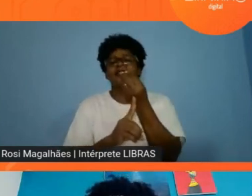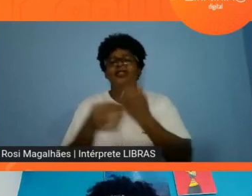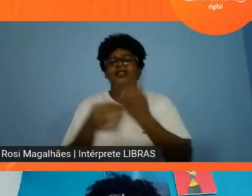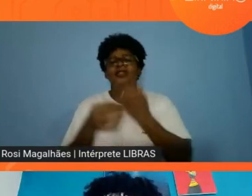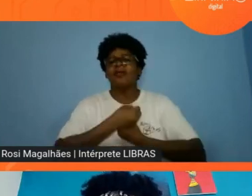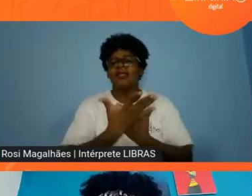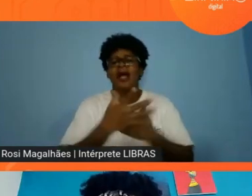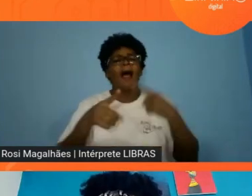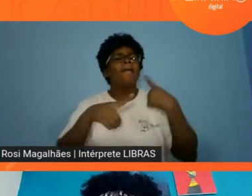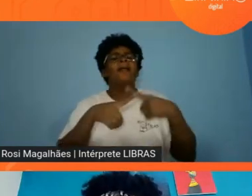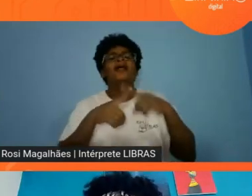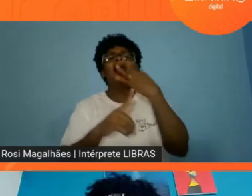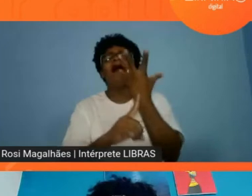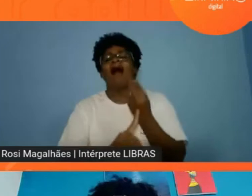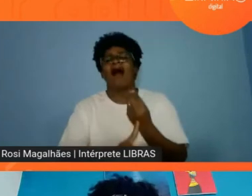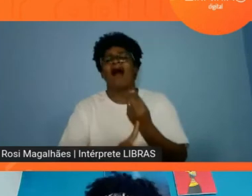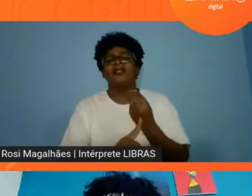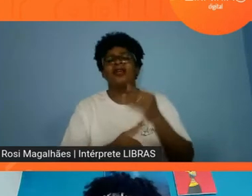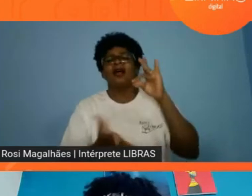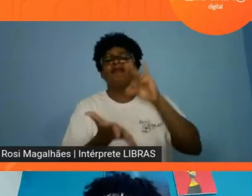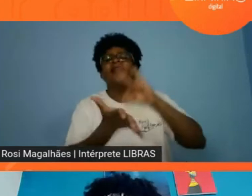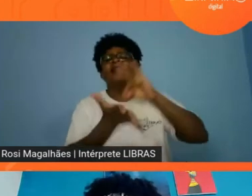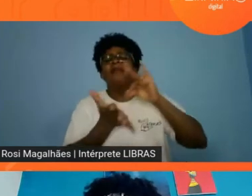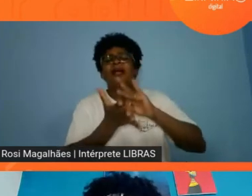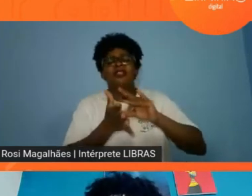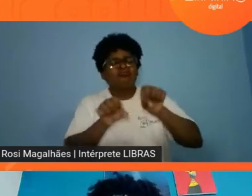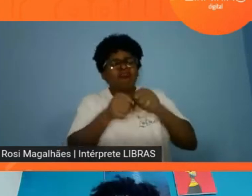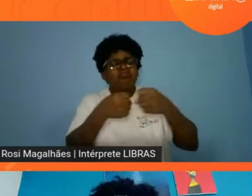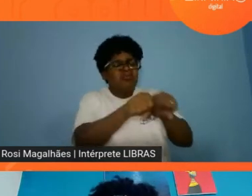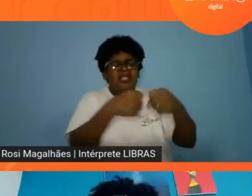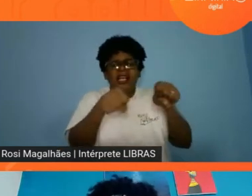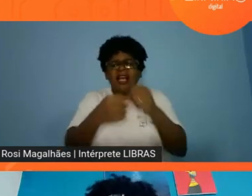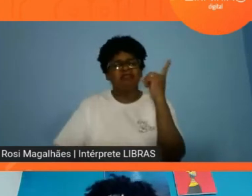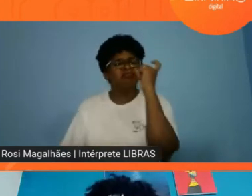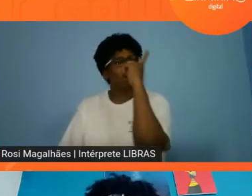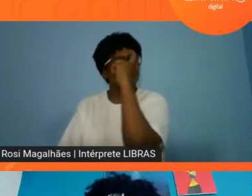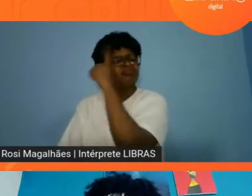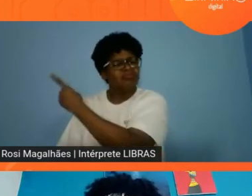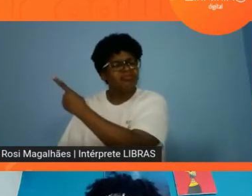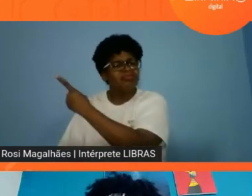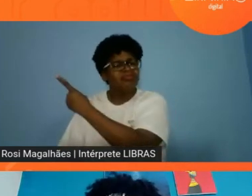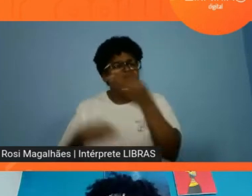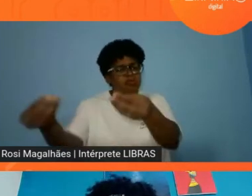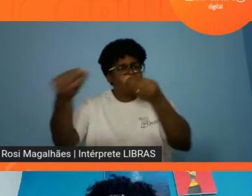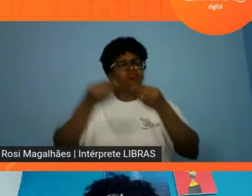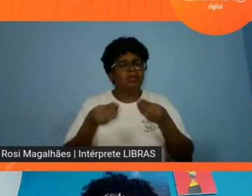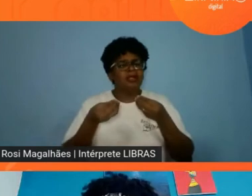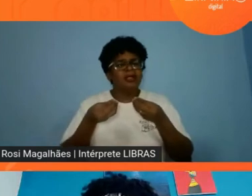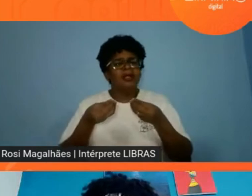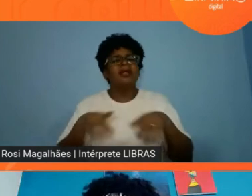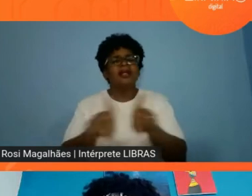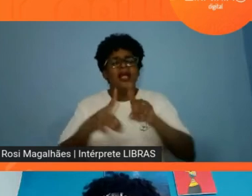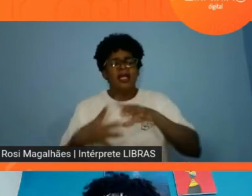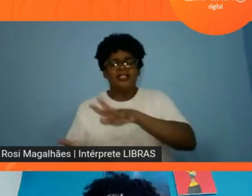vem exatamente quebrando essas barreiras de formatos e trazendo esse mundo